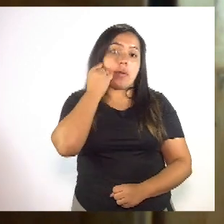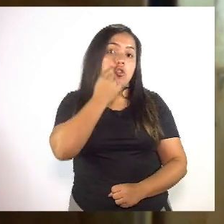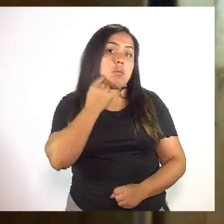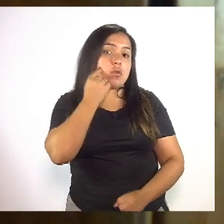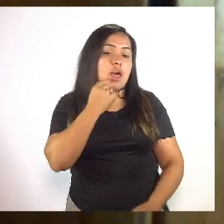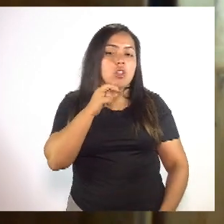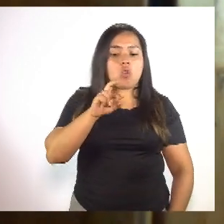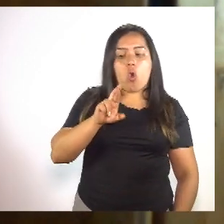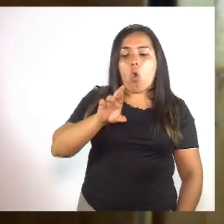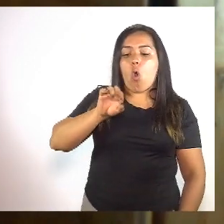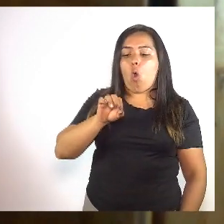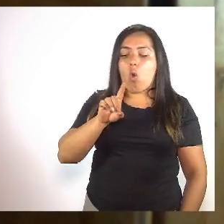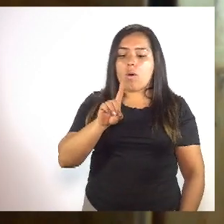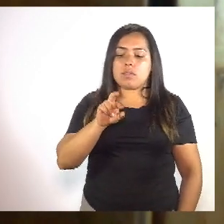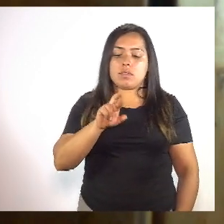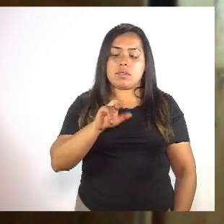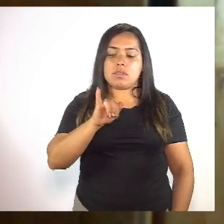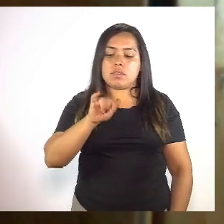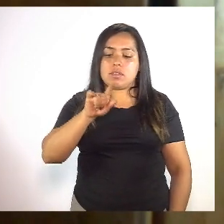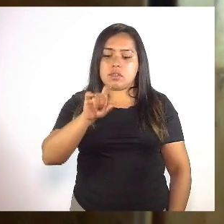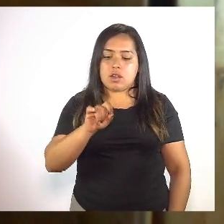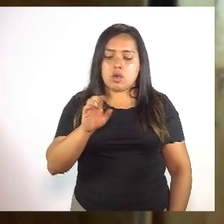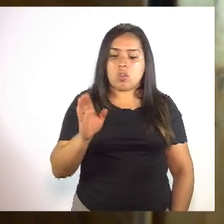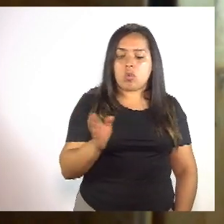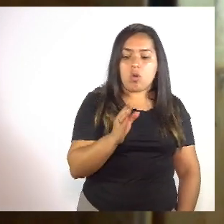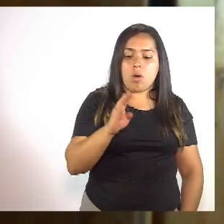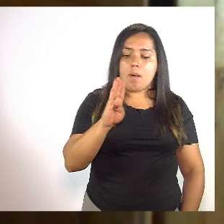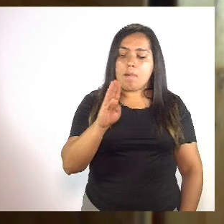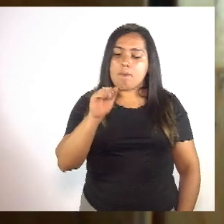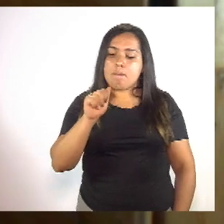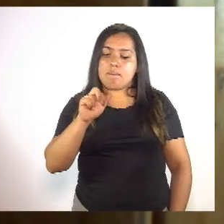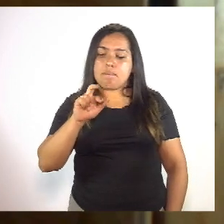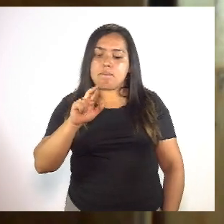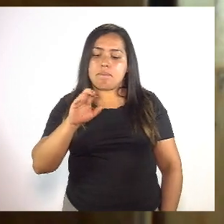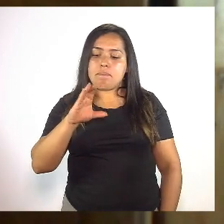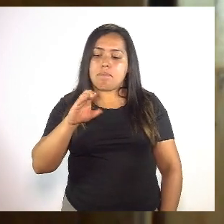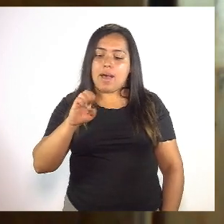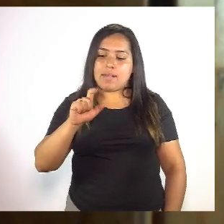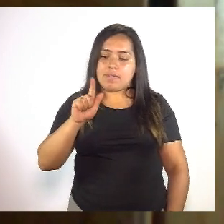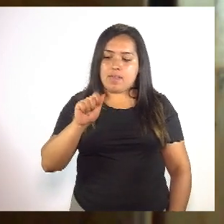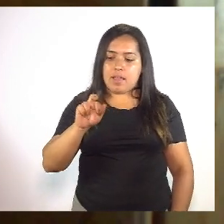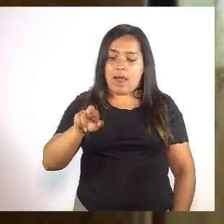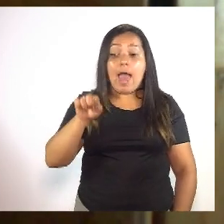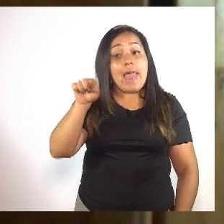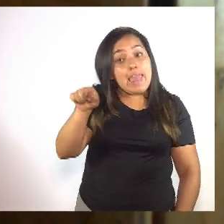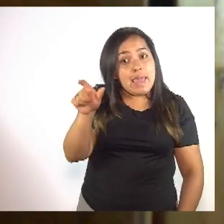Bacelar, que ele ainda não era deputado, por isso que eu quero lembrar,